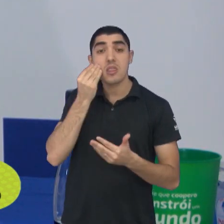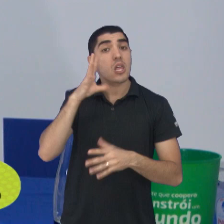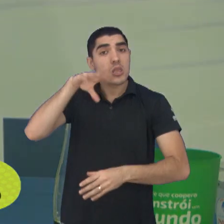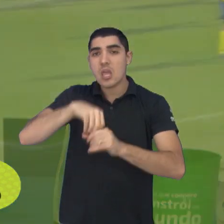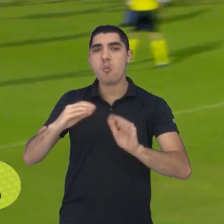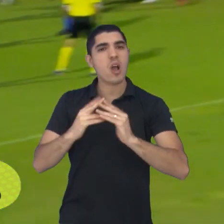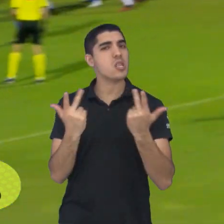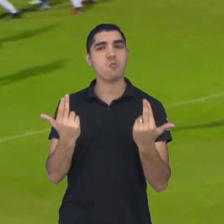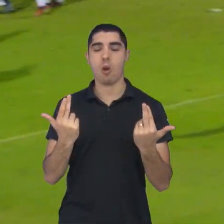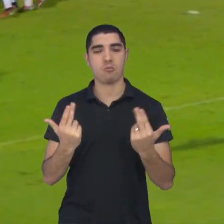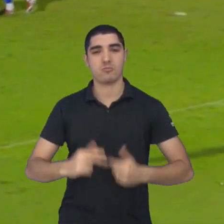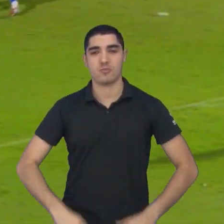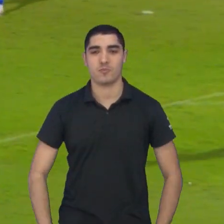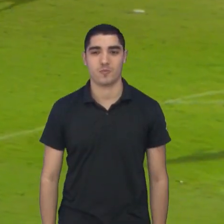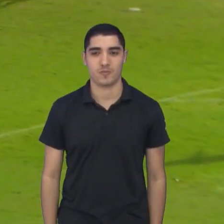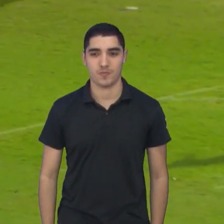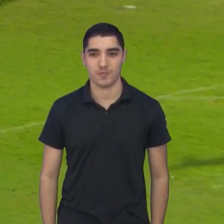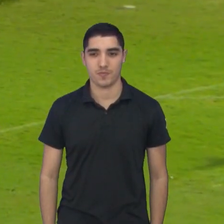ser assim.